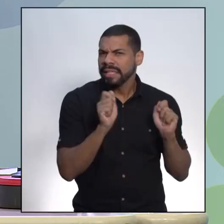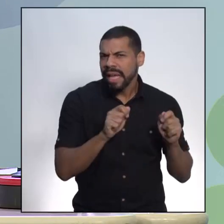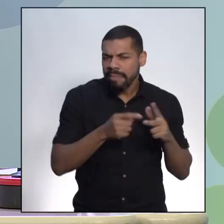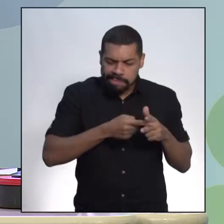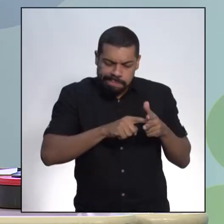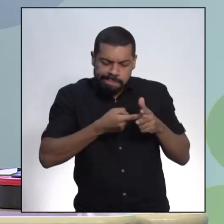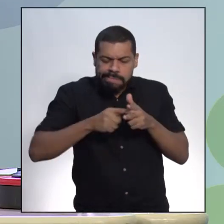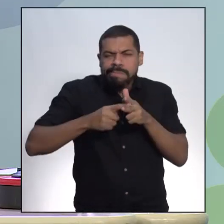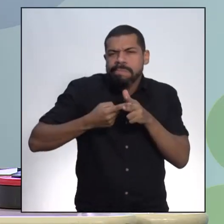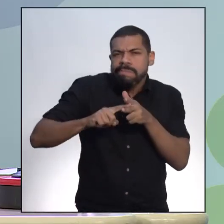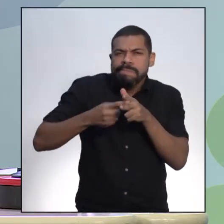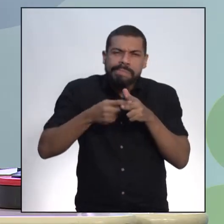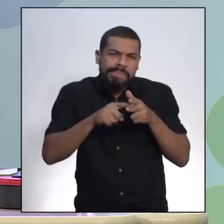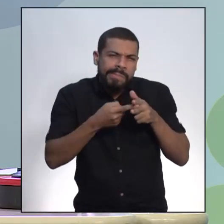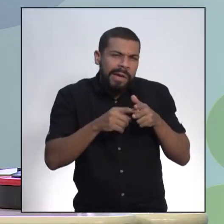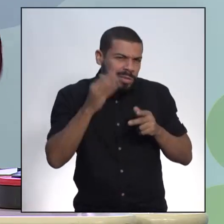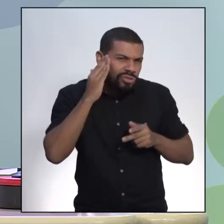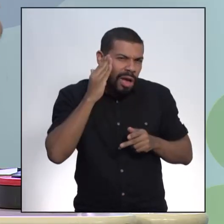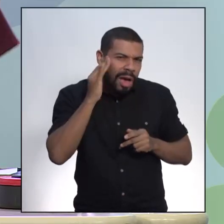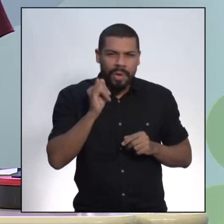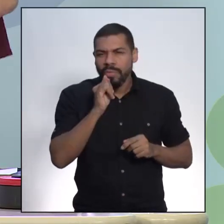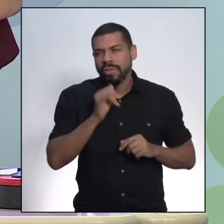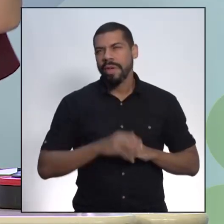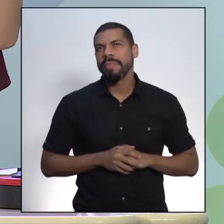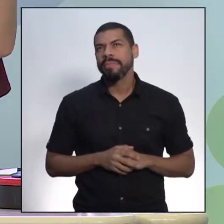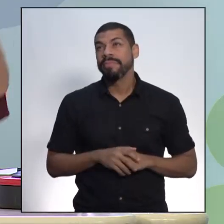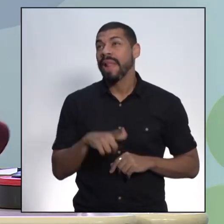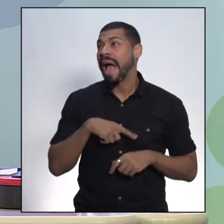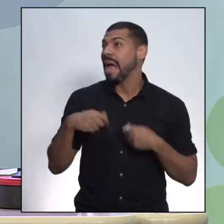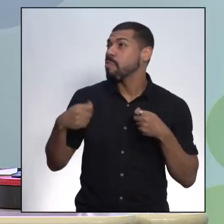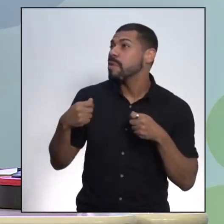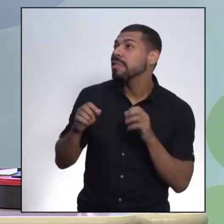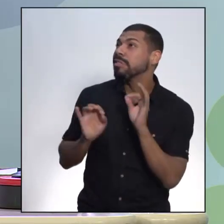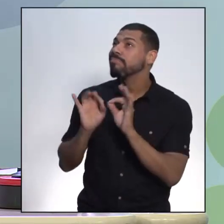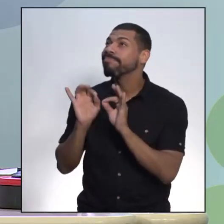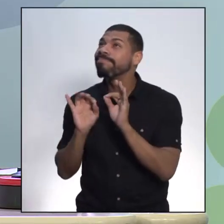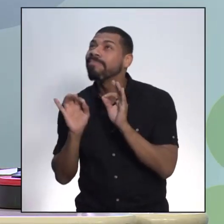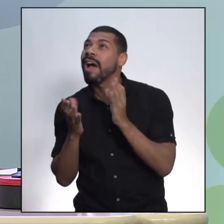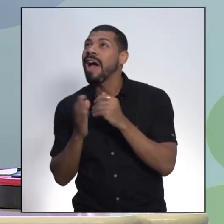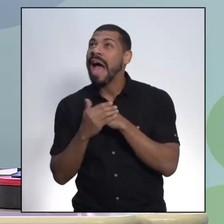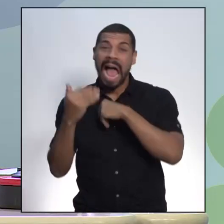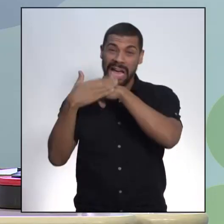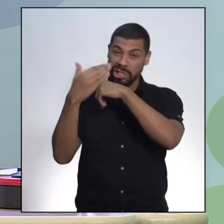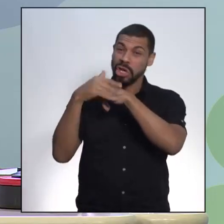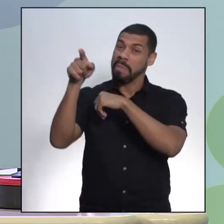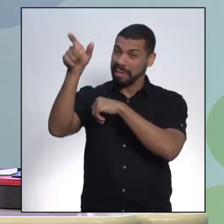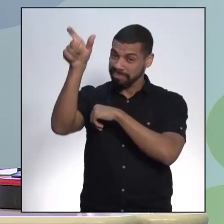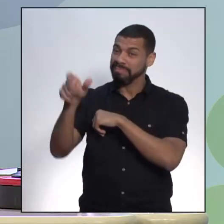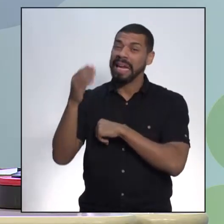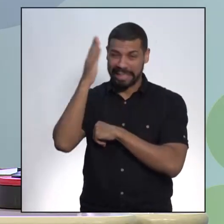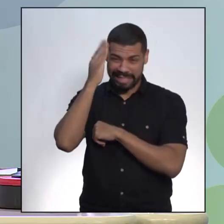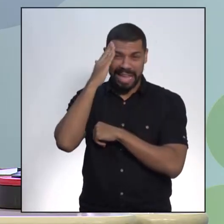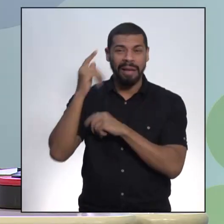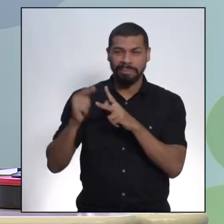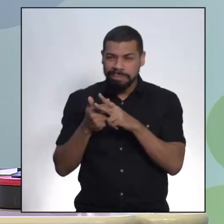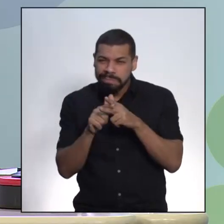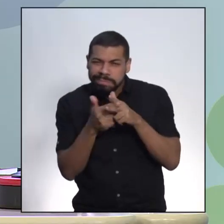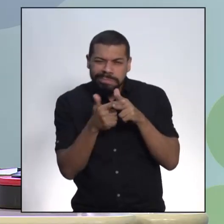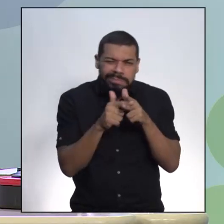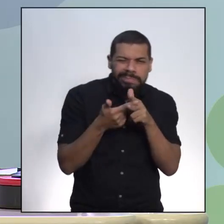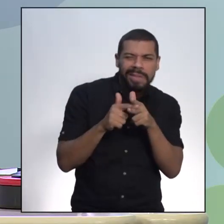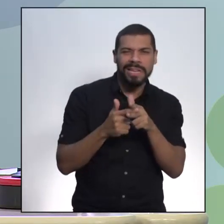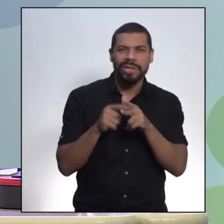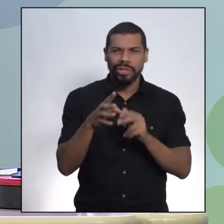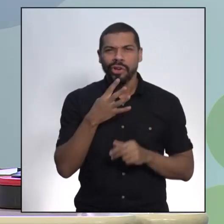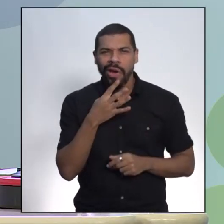alguma coisa? Sabe aquele cara que fala assim, olha, precisa arrumar tal coisa. Ah, chama o fulano que ele dá jeito. Você conhece